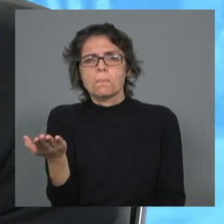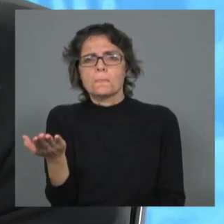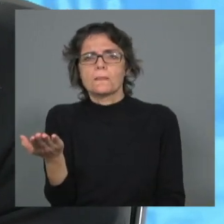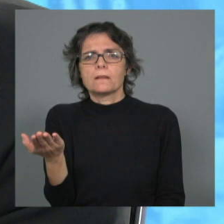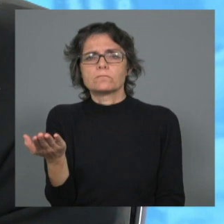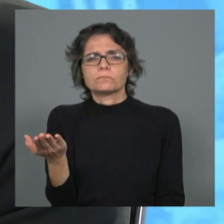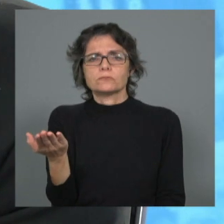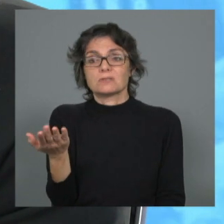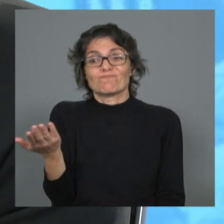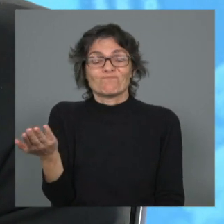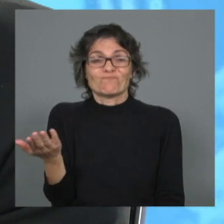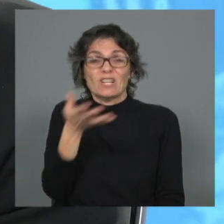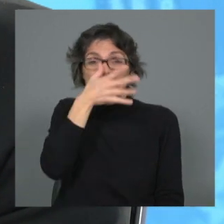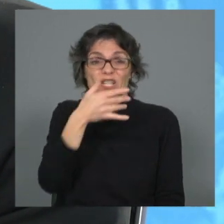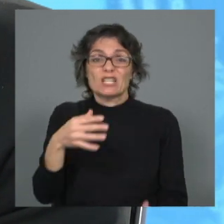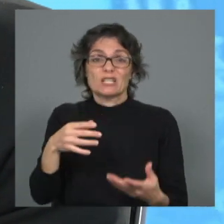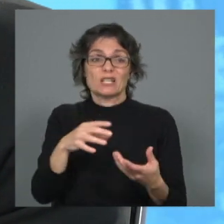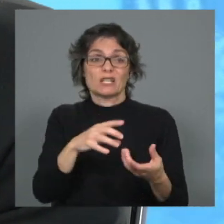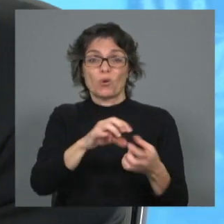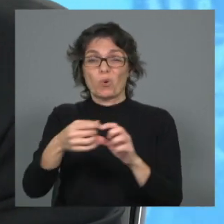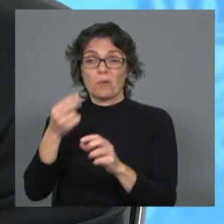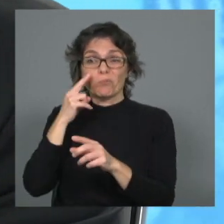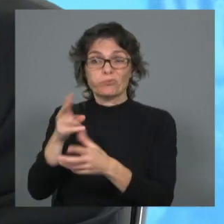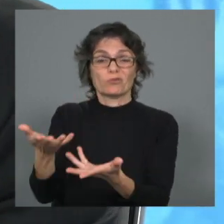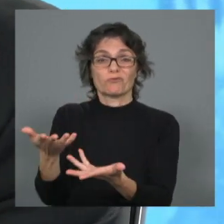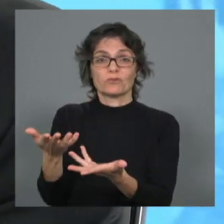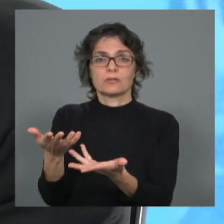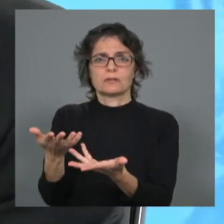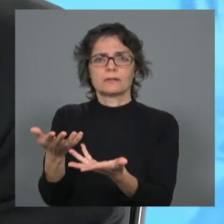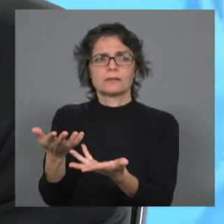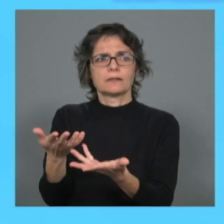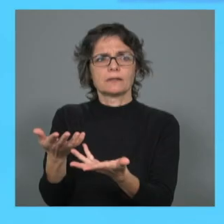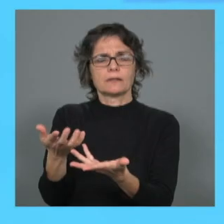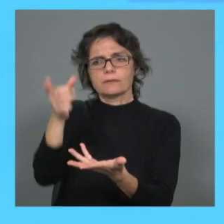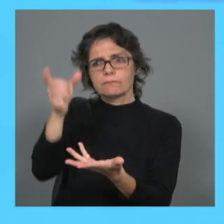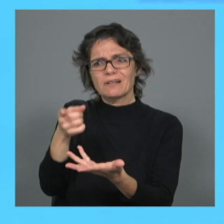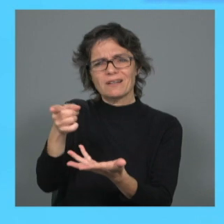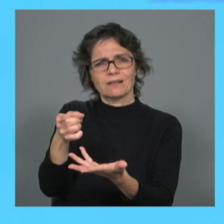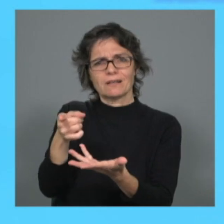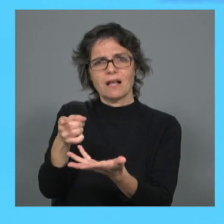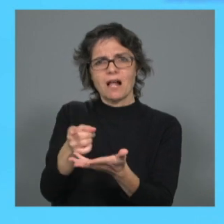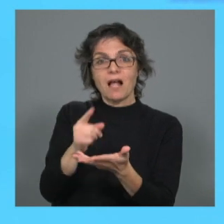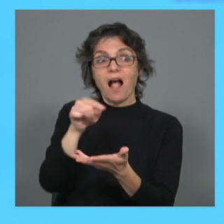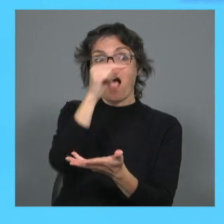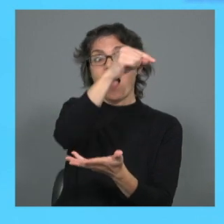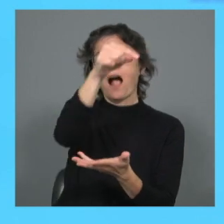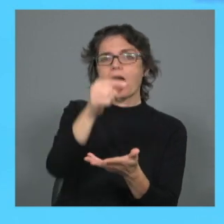passou, infelizmente, nos Jogos, ela, digamos assim, foi usada, de certa